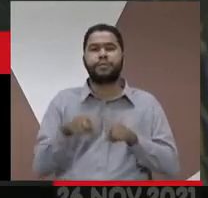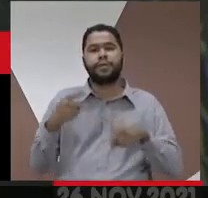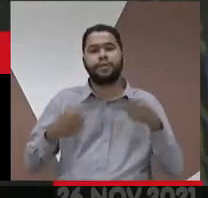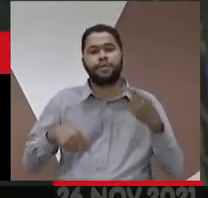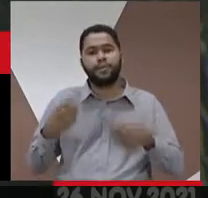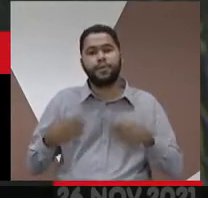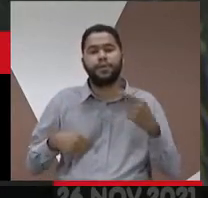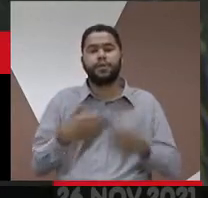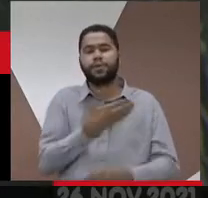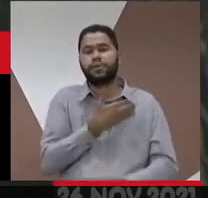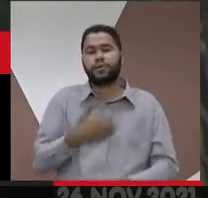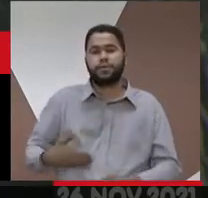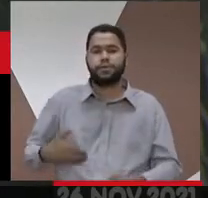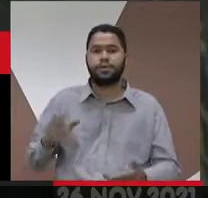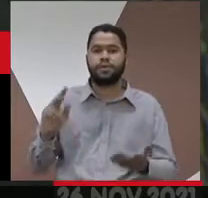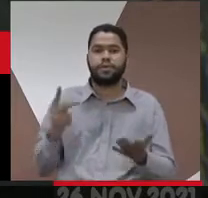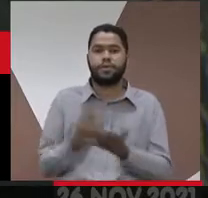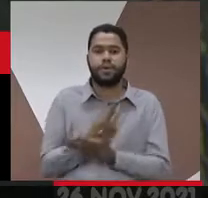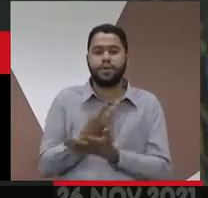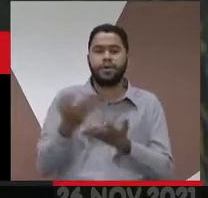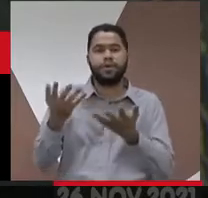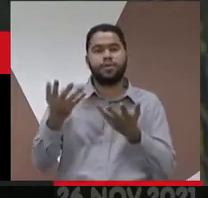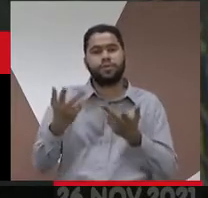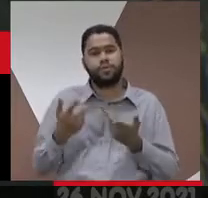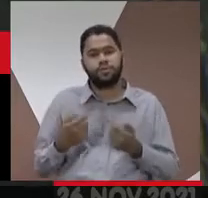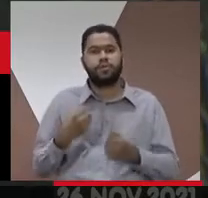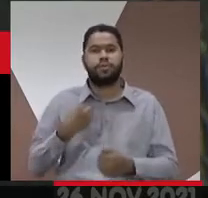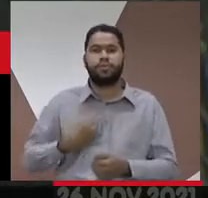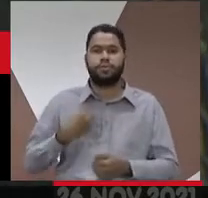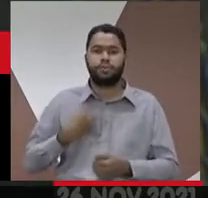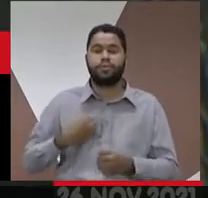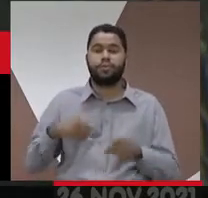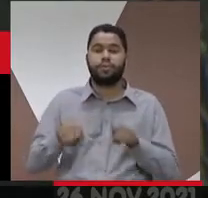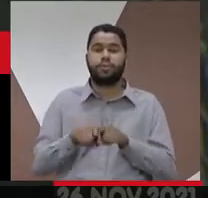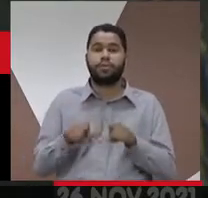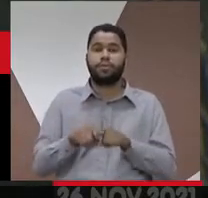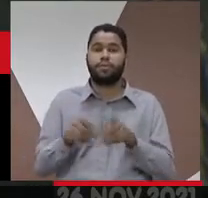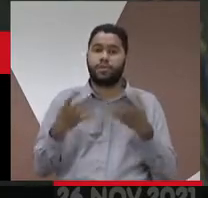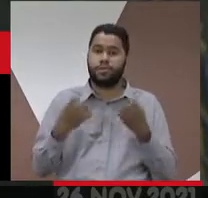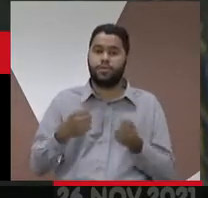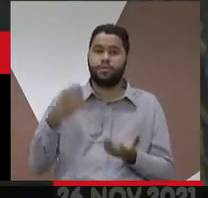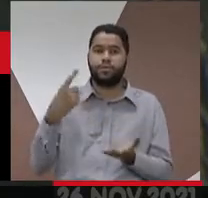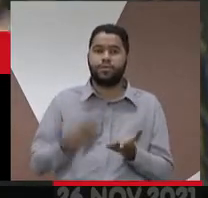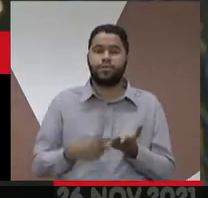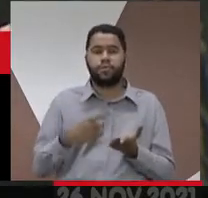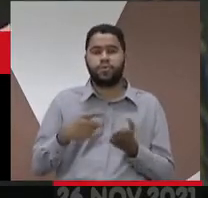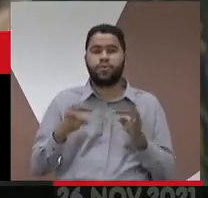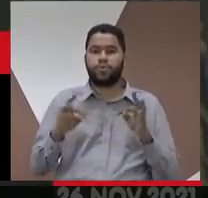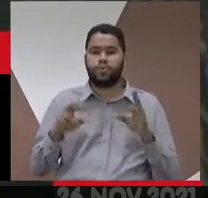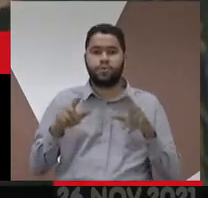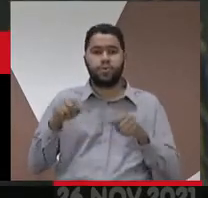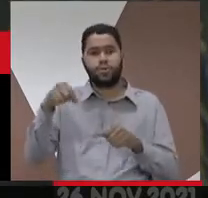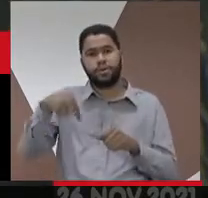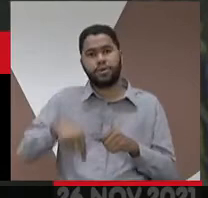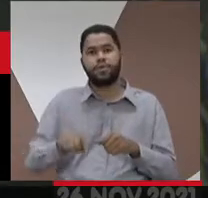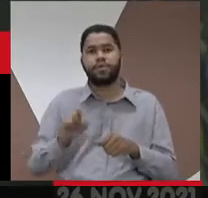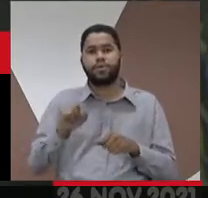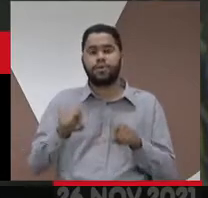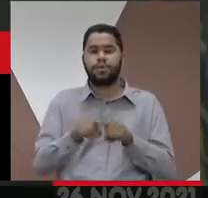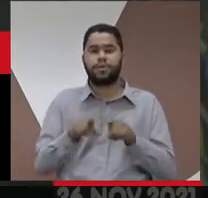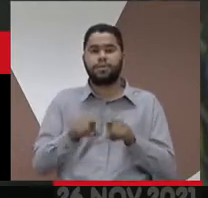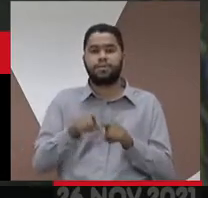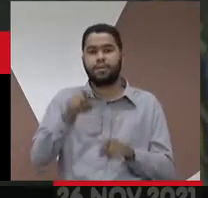do Estado em realizar escutas com efetiva participação. Quero assumir o compromisso com todos que estão aqui e com o